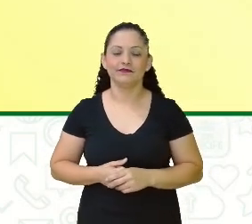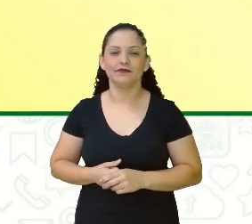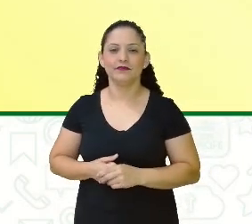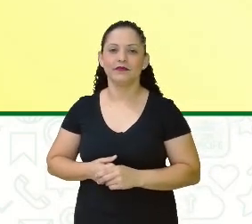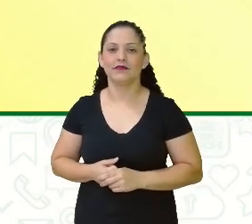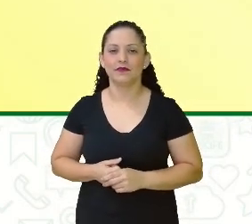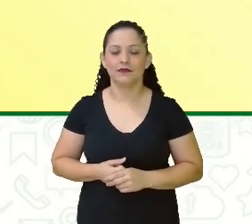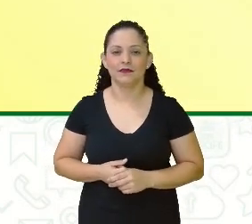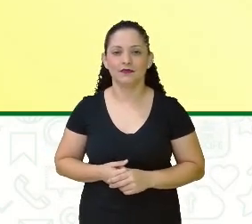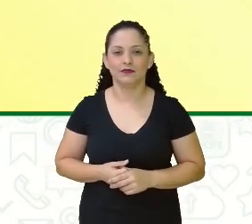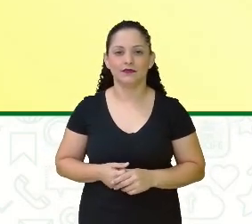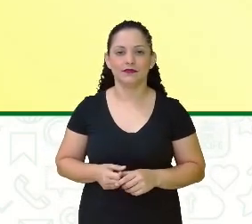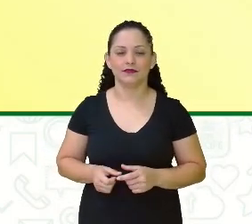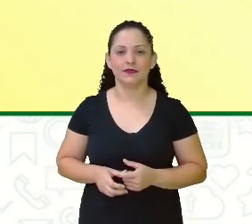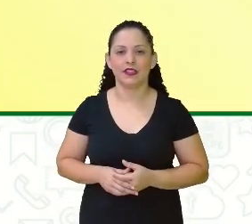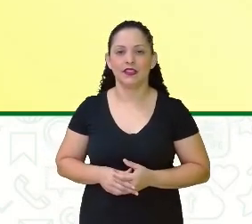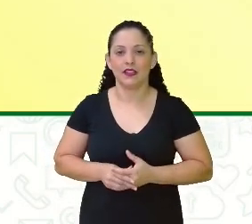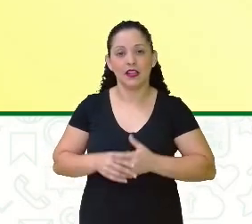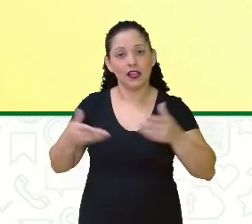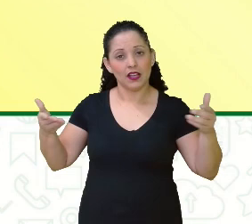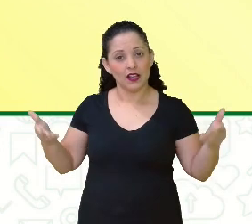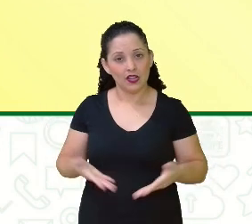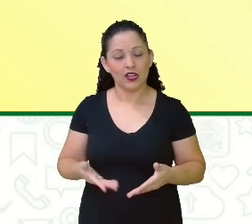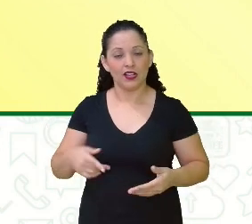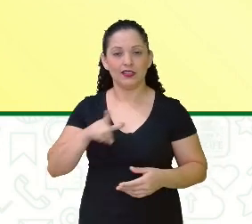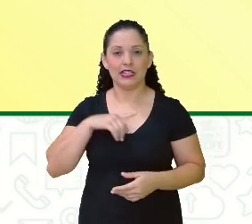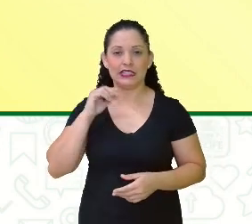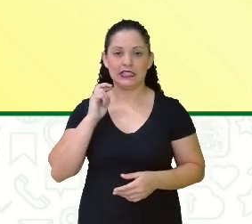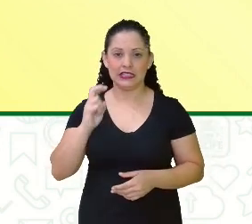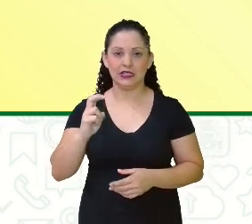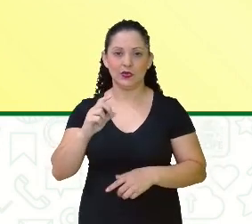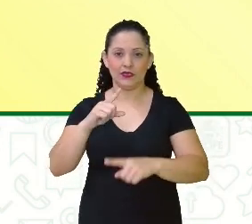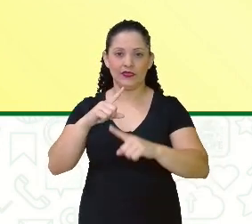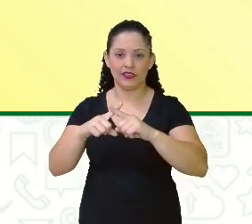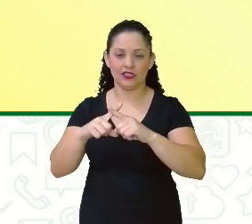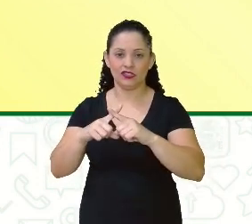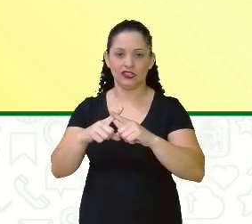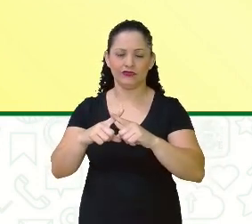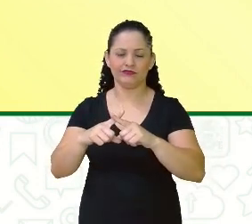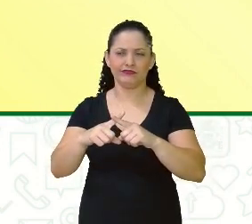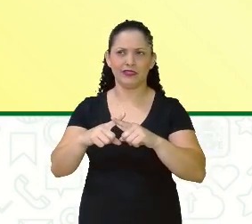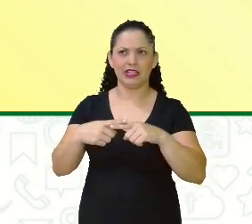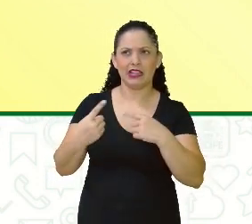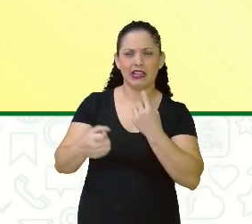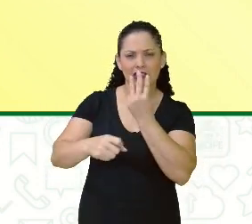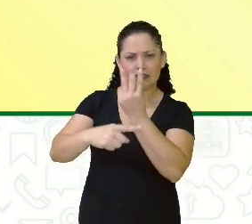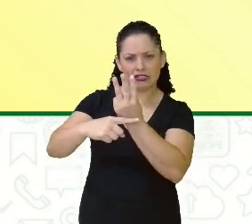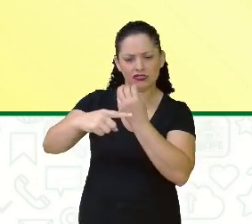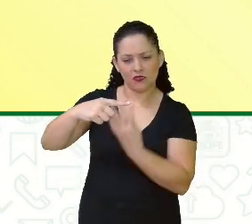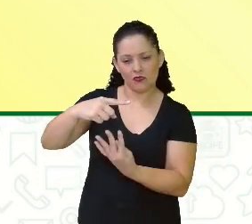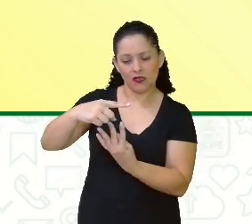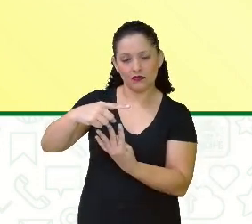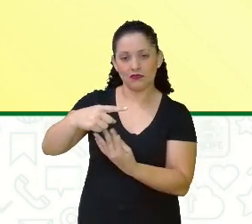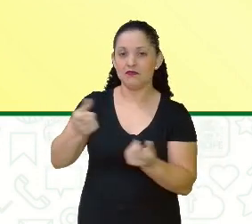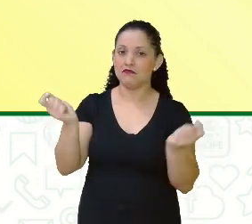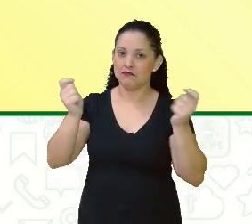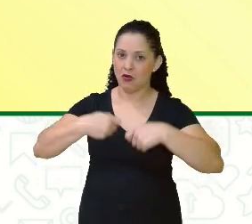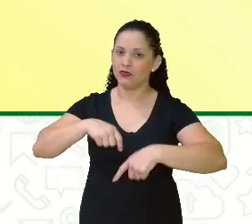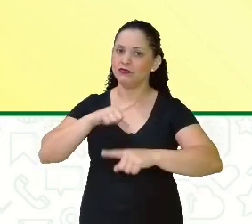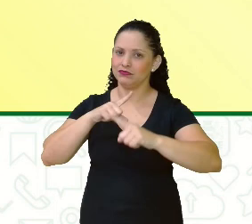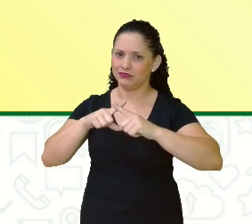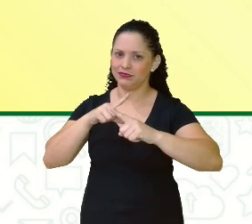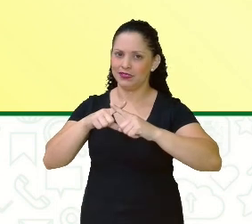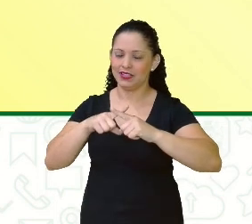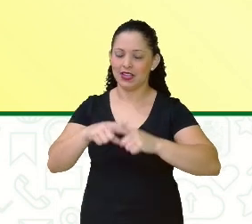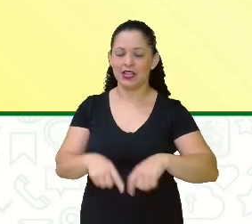aí agora 5 vezes 3/4. Posso simplesmente multiplicar 5 vezes